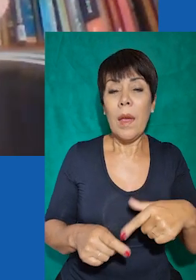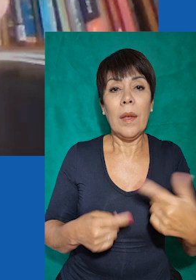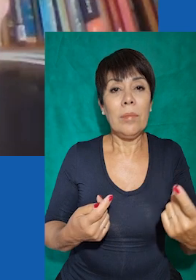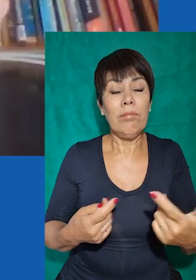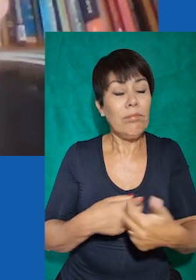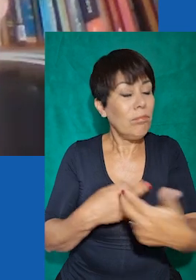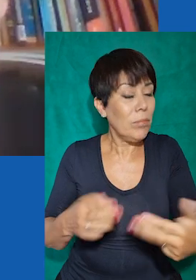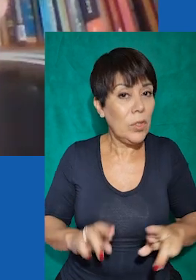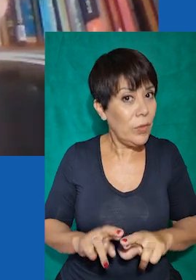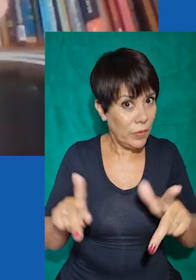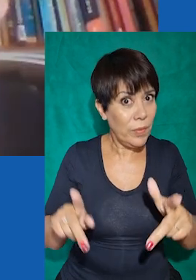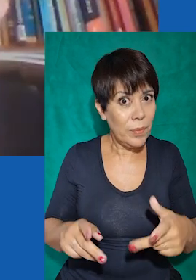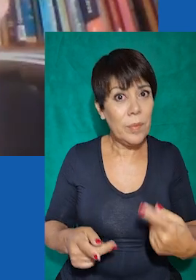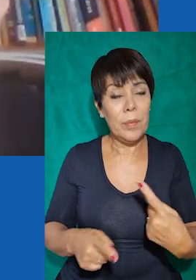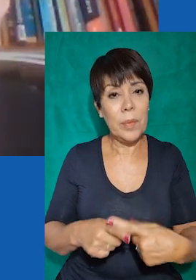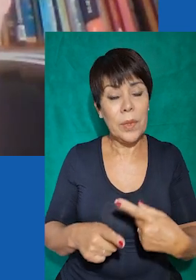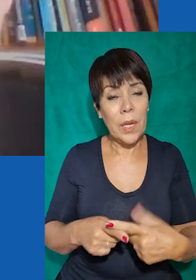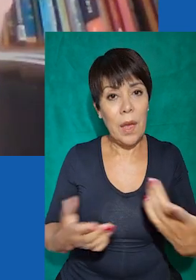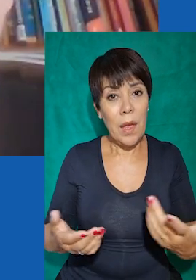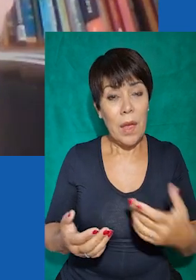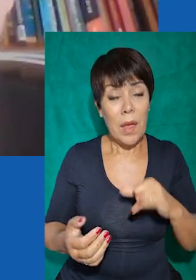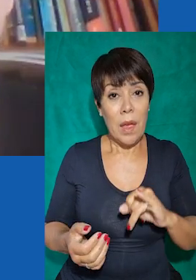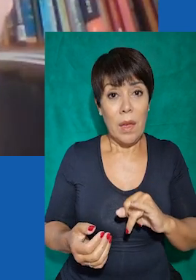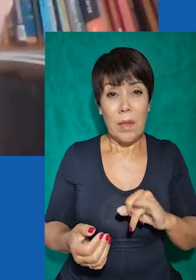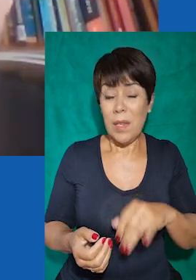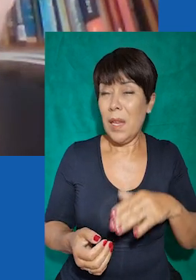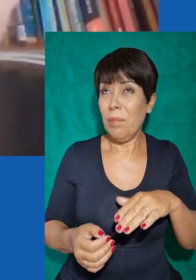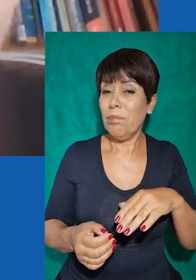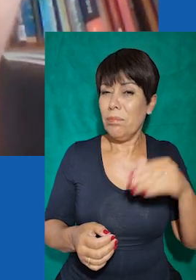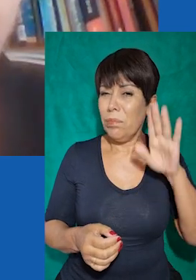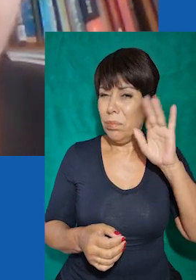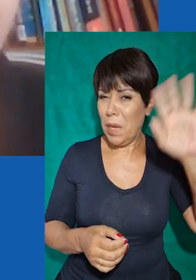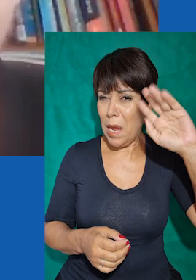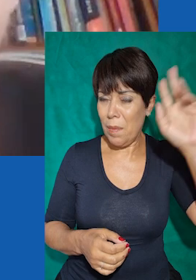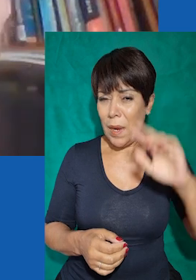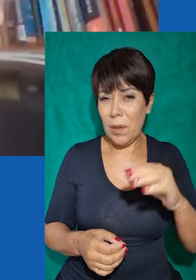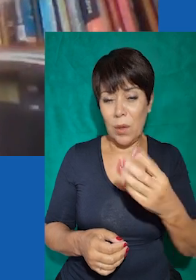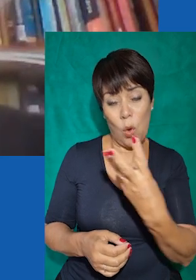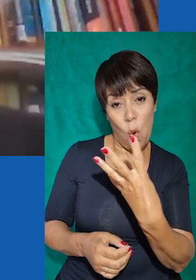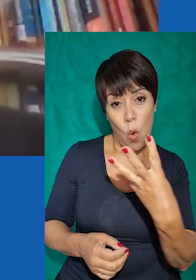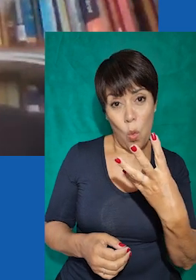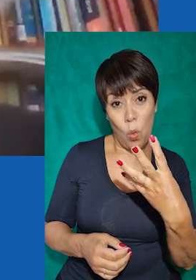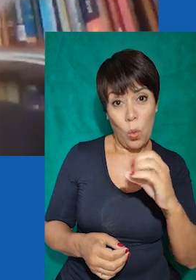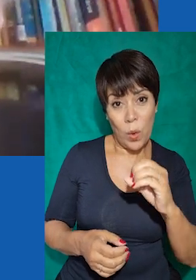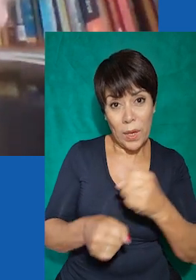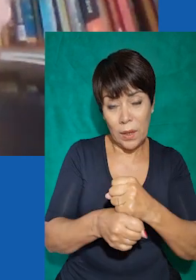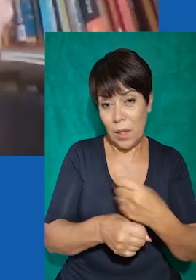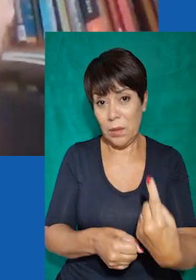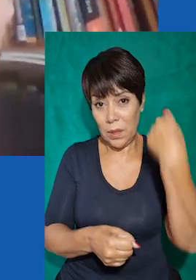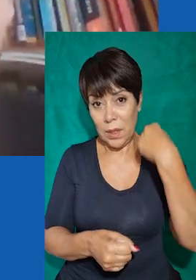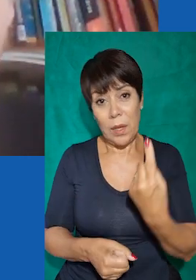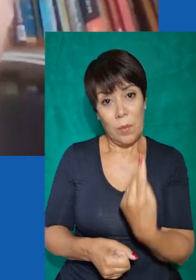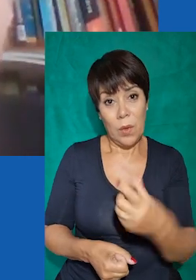incrível, né? Se a gente pensa que 40 anos atrás, em 1980, quando